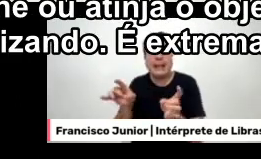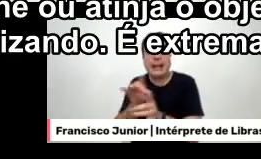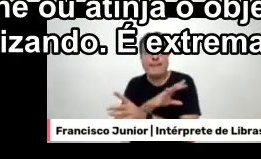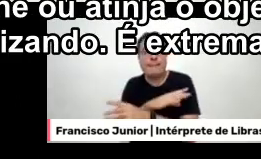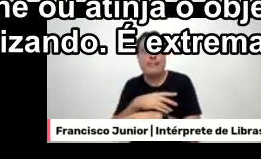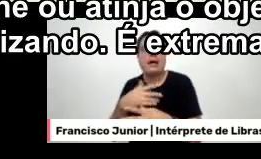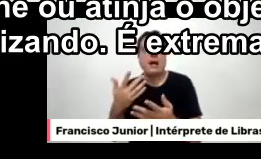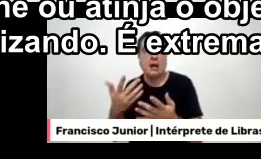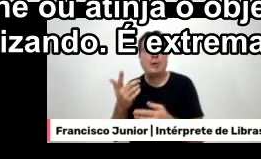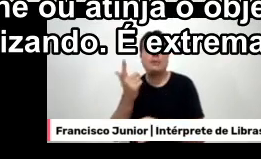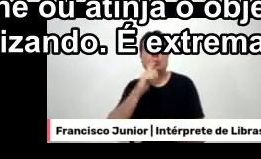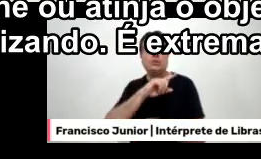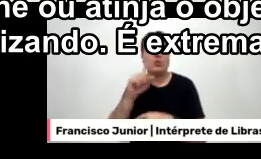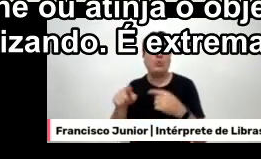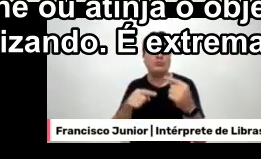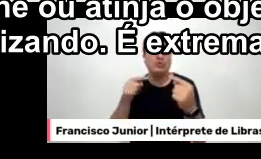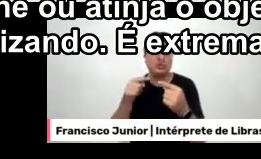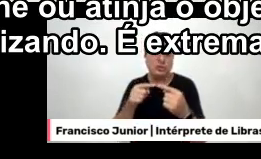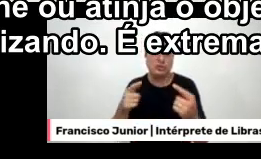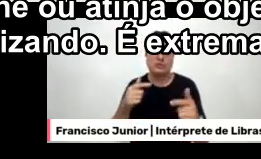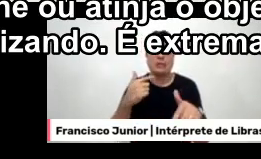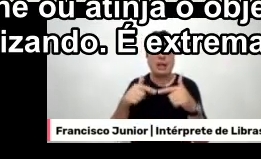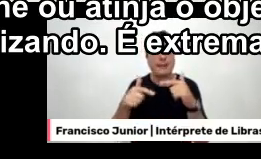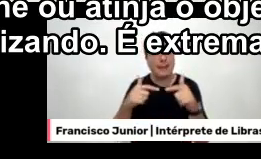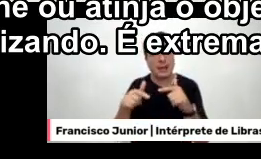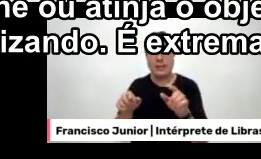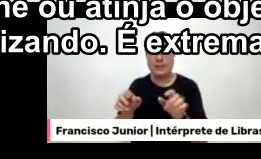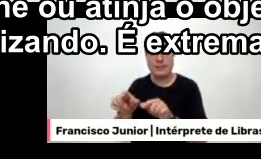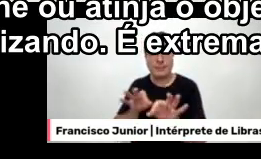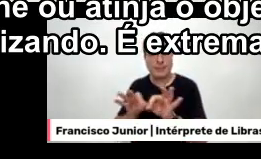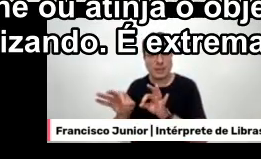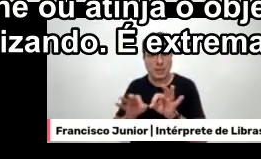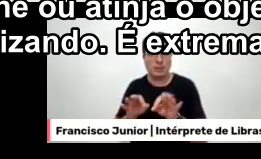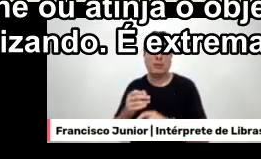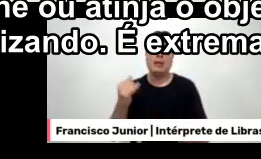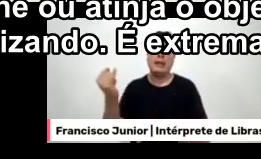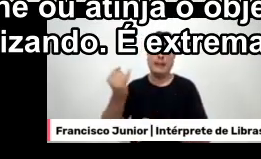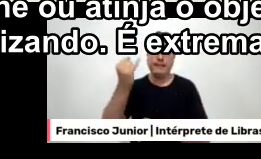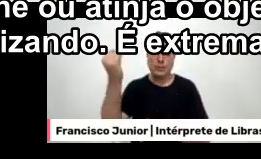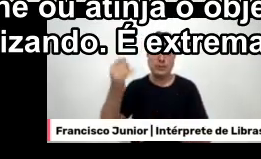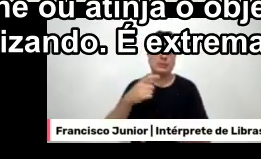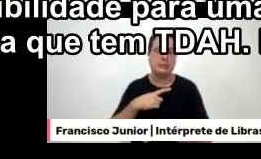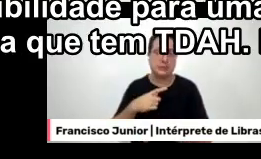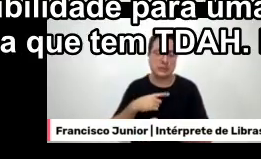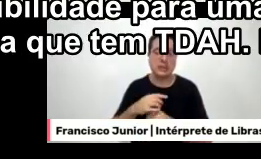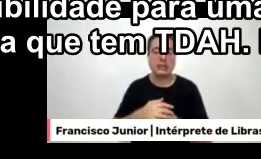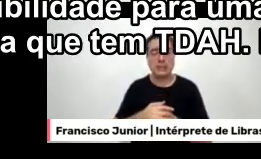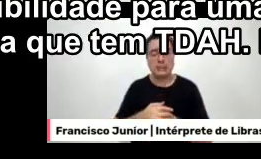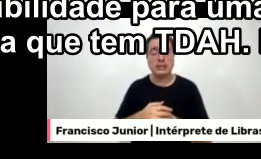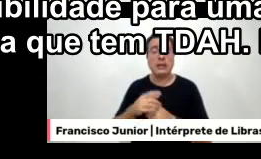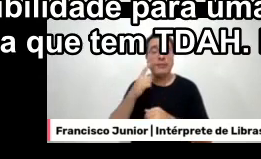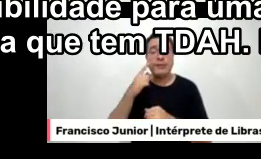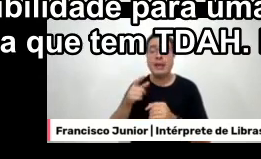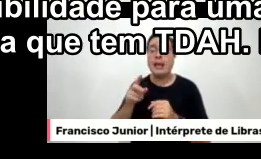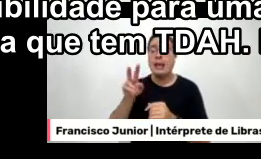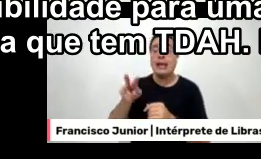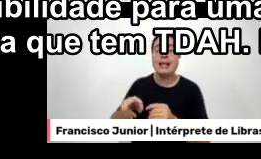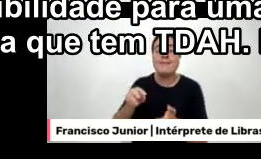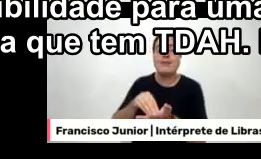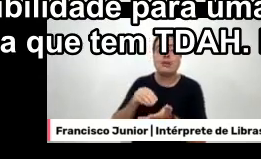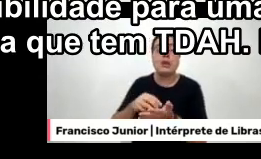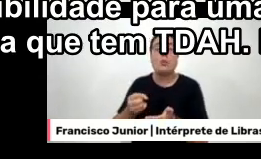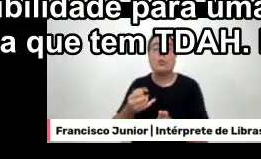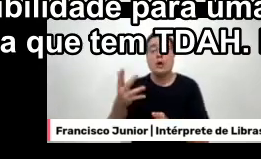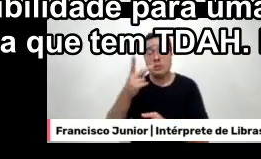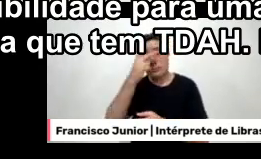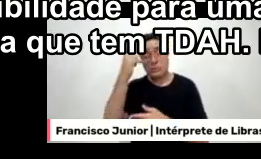ou atinja o objetivo, a tarefa que ela está realizando. É extremamente importante dar a previsibilidade para uma pessoa autista,